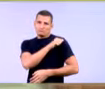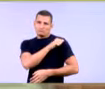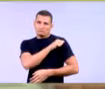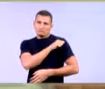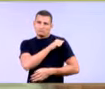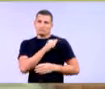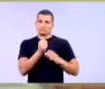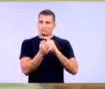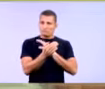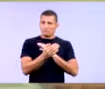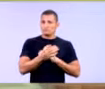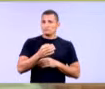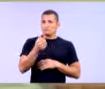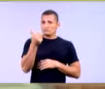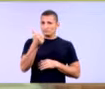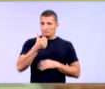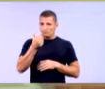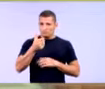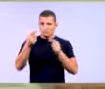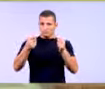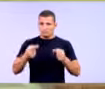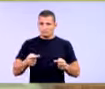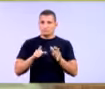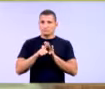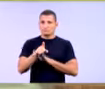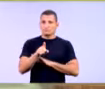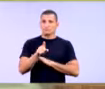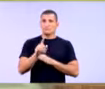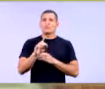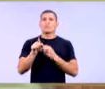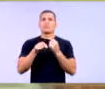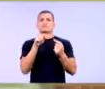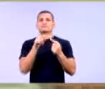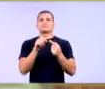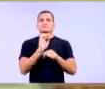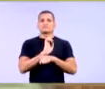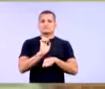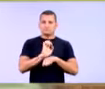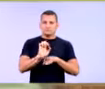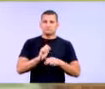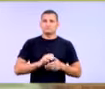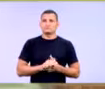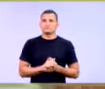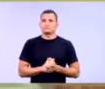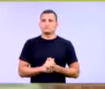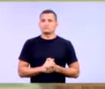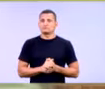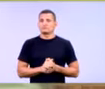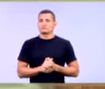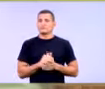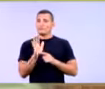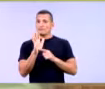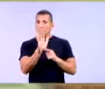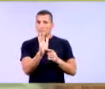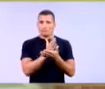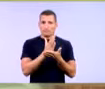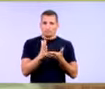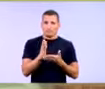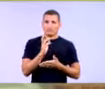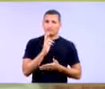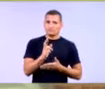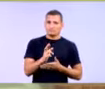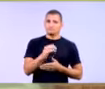primeira questão, nós perguntamos qual é a finalidade do estágio. E aqui, professora, eles apresentaram algumas respostas. Por